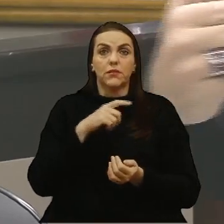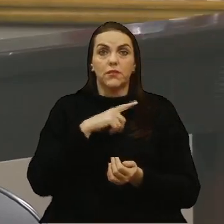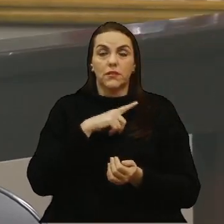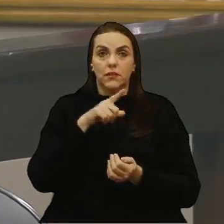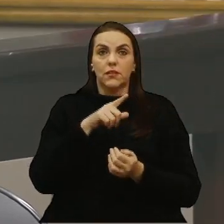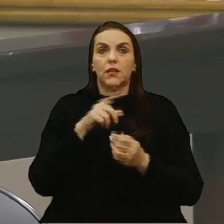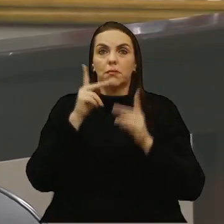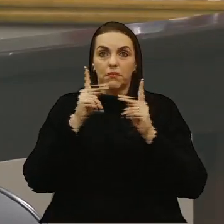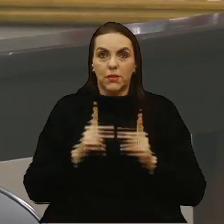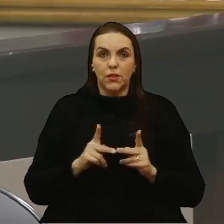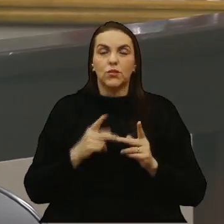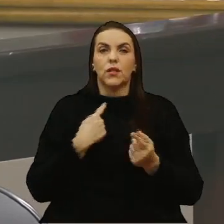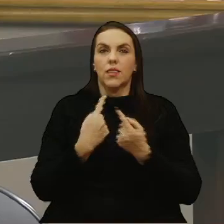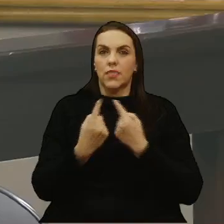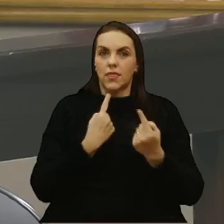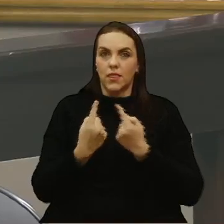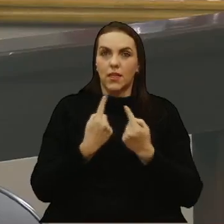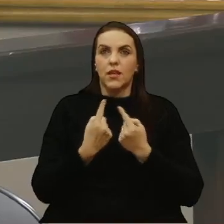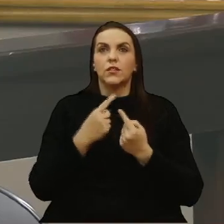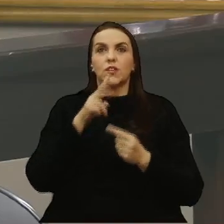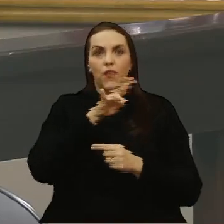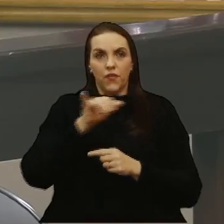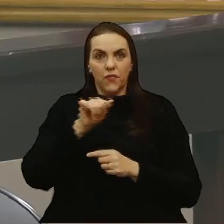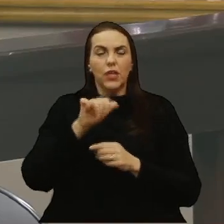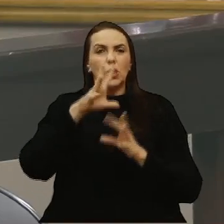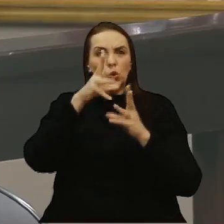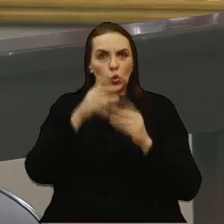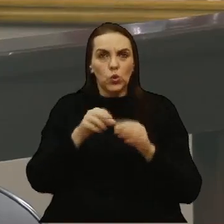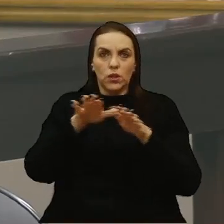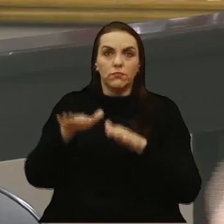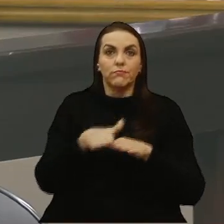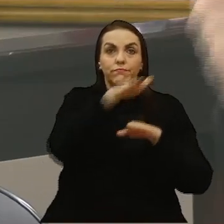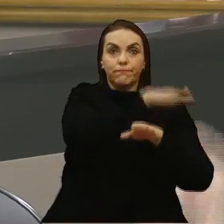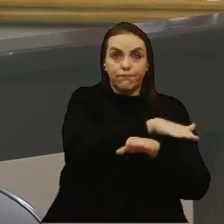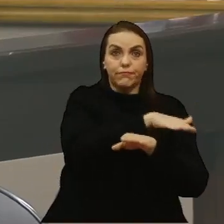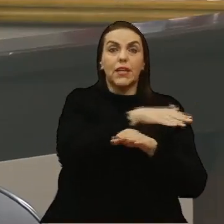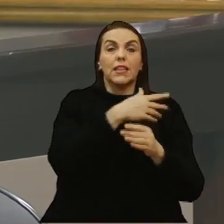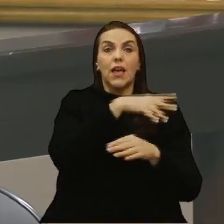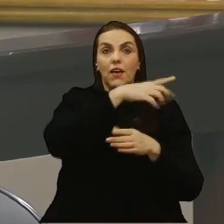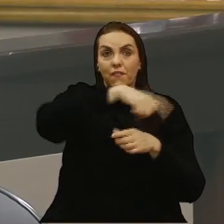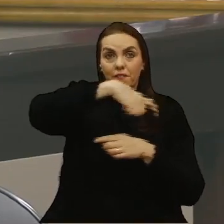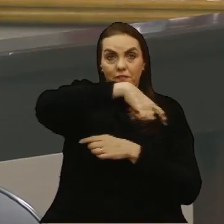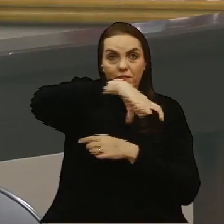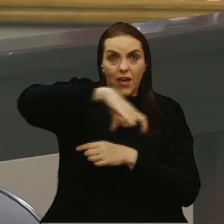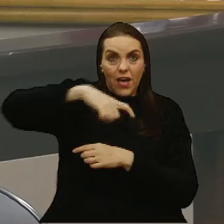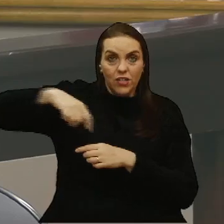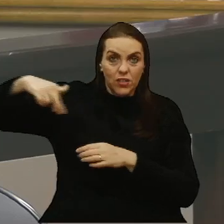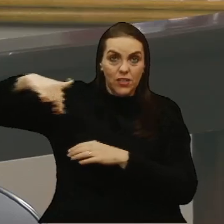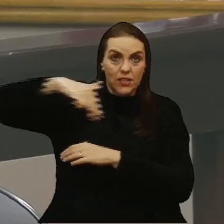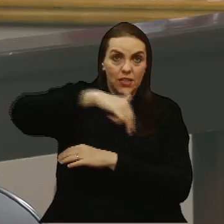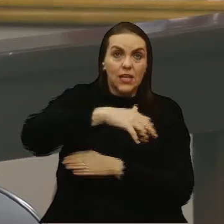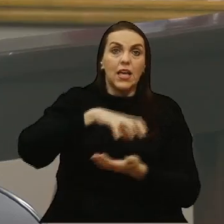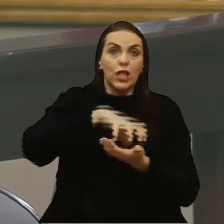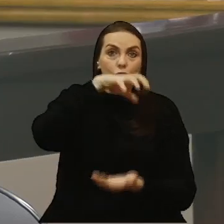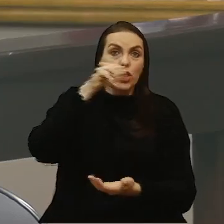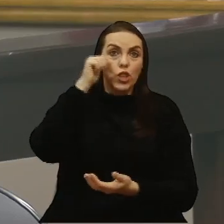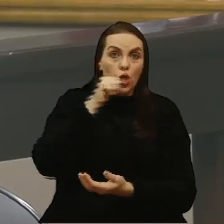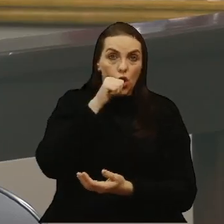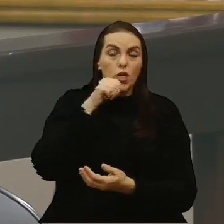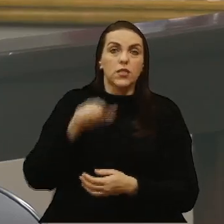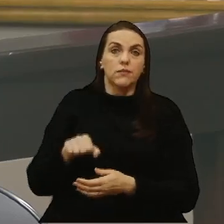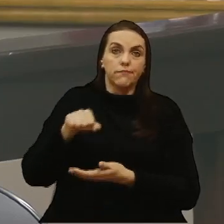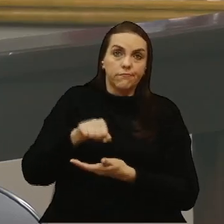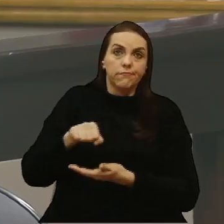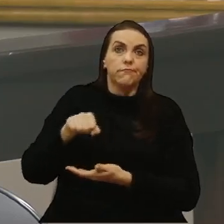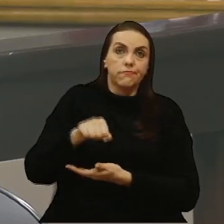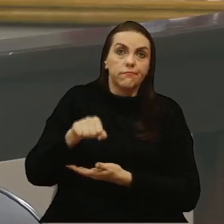trânsito botou a viatura em cima da calçada, obstruindo a faixa de pedestre, e até uma idosa que estava lá com uma bengalinha. O Iago não mente, o Iago faz